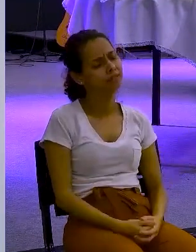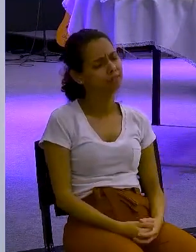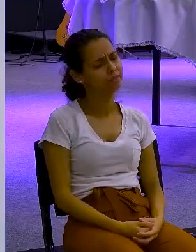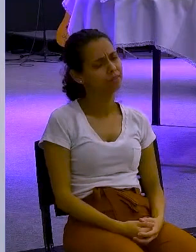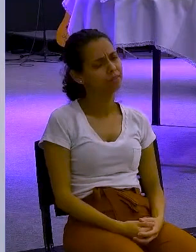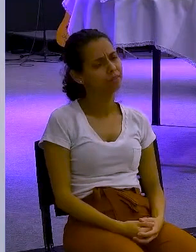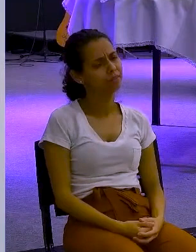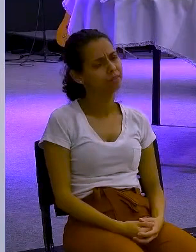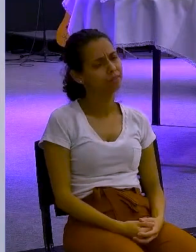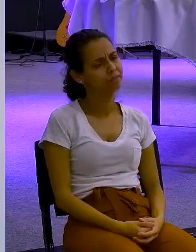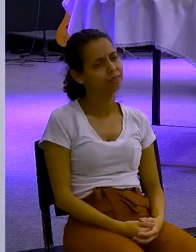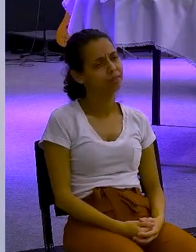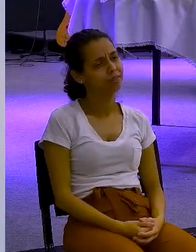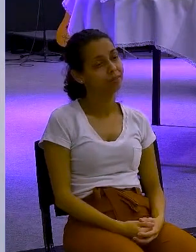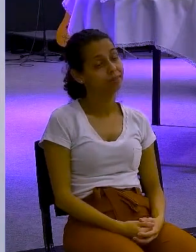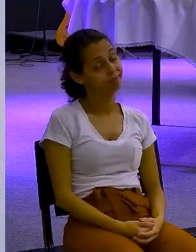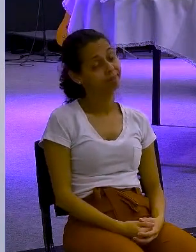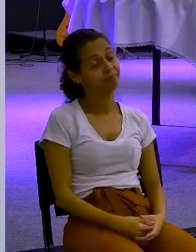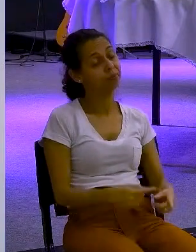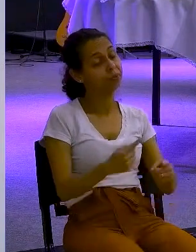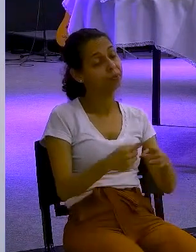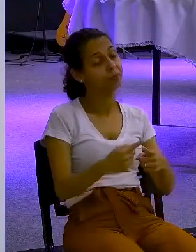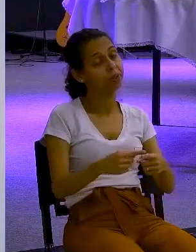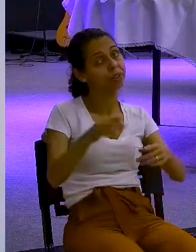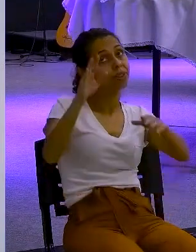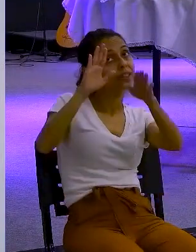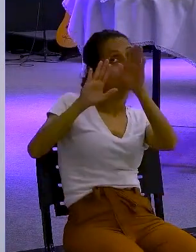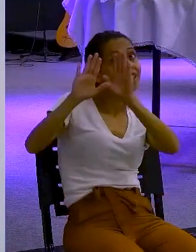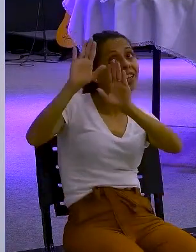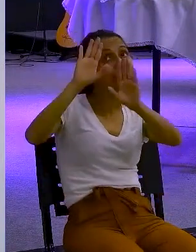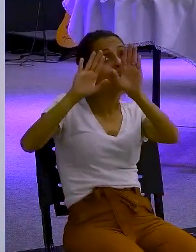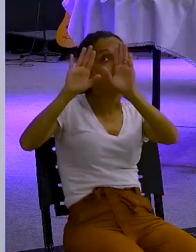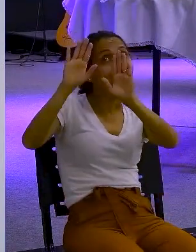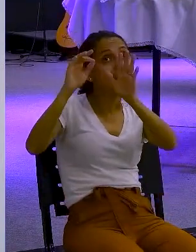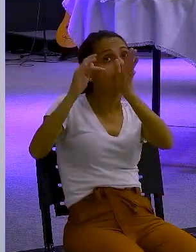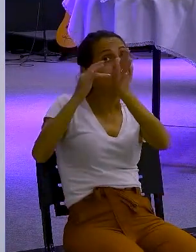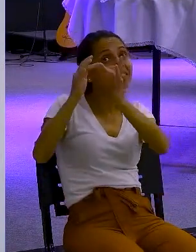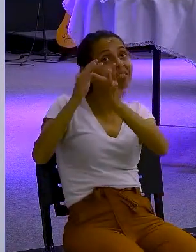Porque a presença de Jesus ainda não se fez naquele coração.